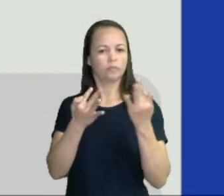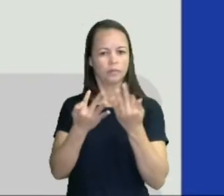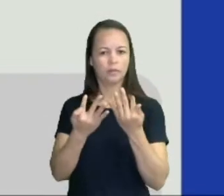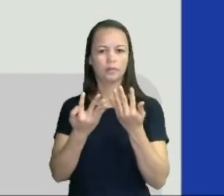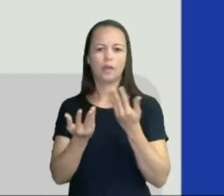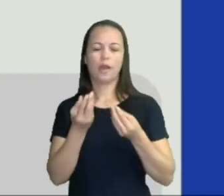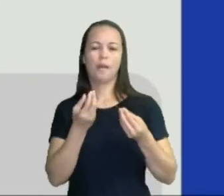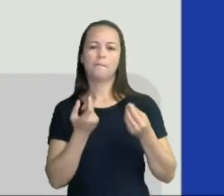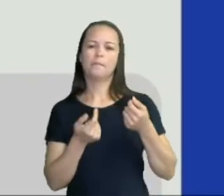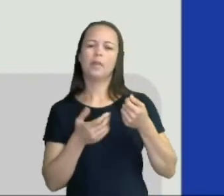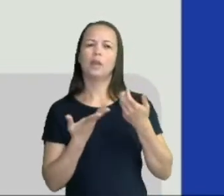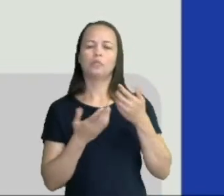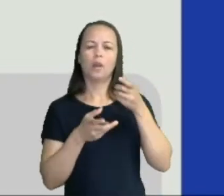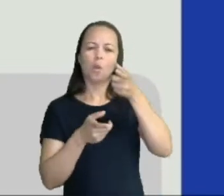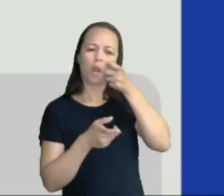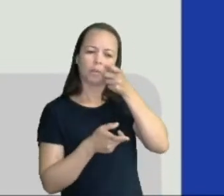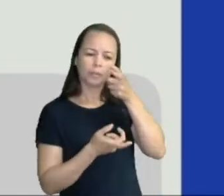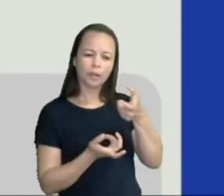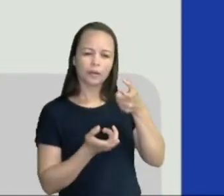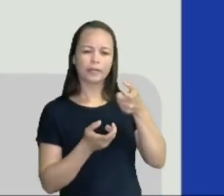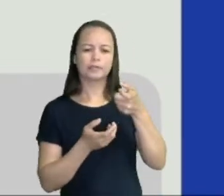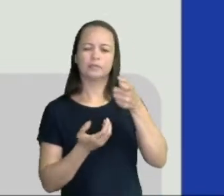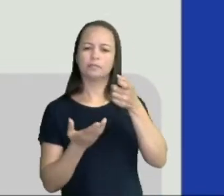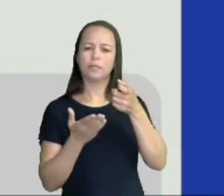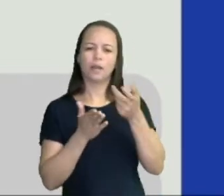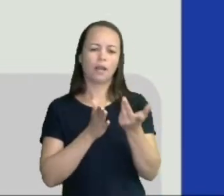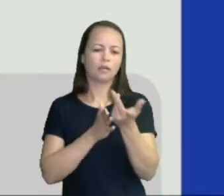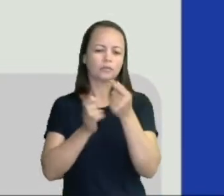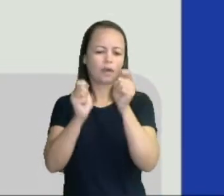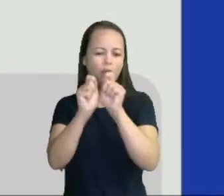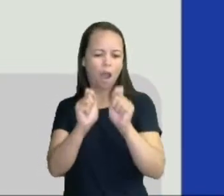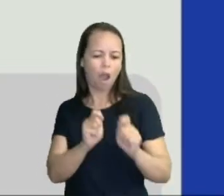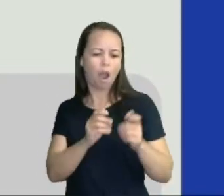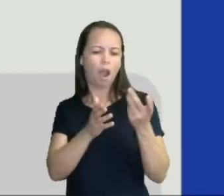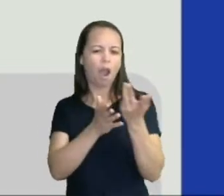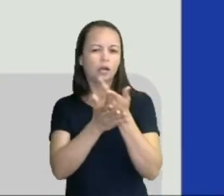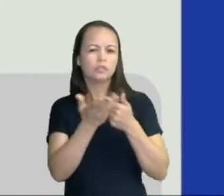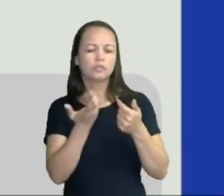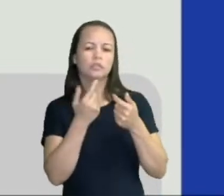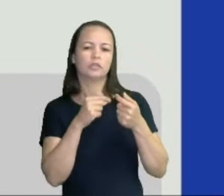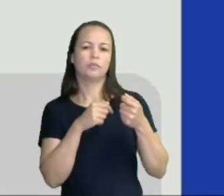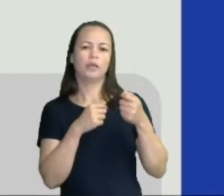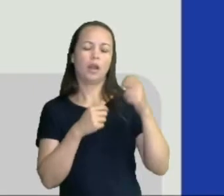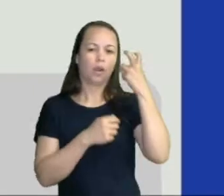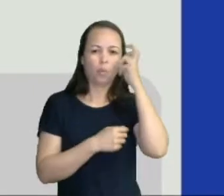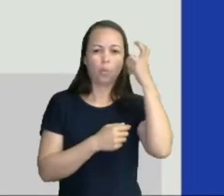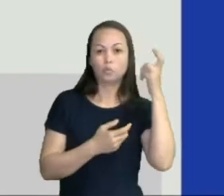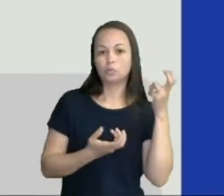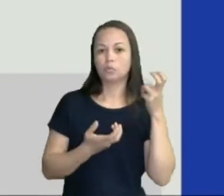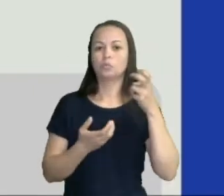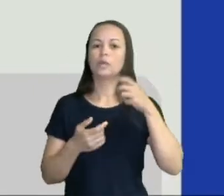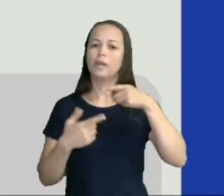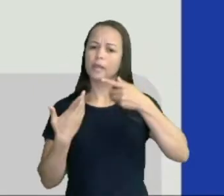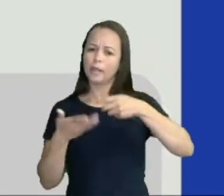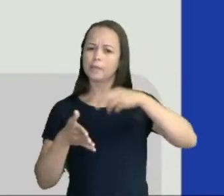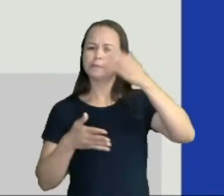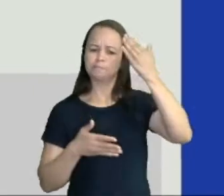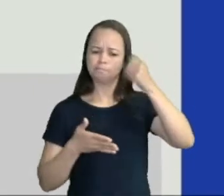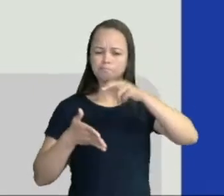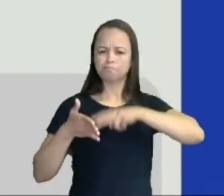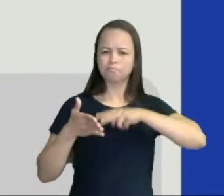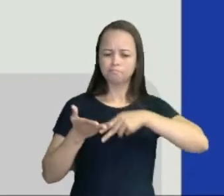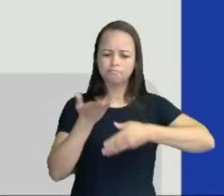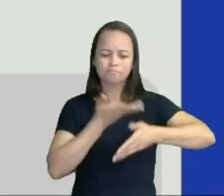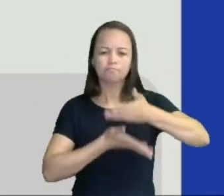pelas artes, pela cultura de um modo geral, ele era letrado, tudo isso